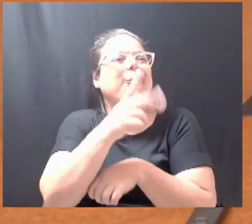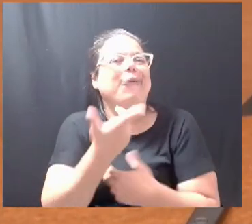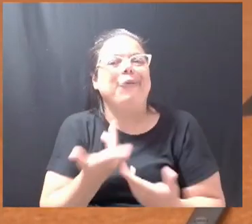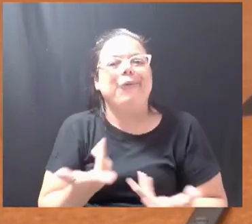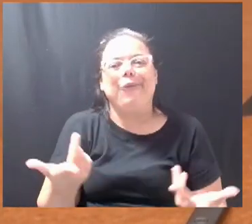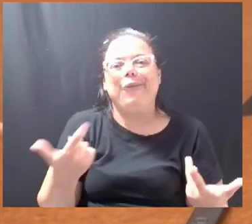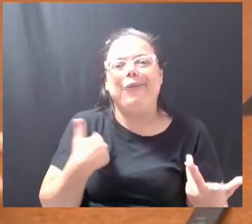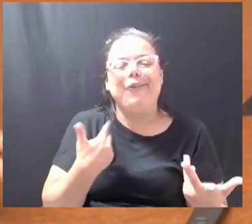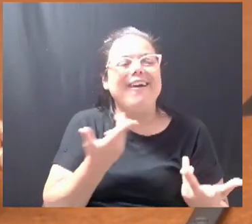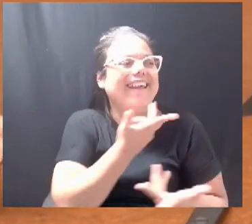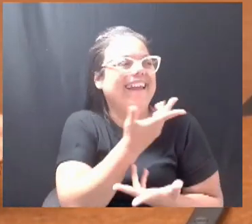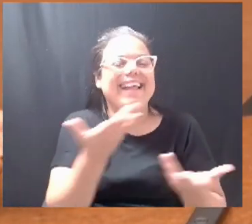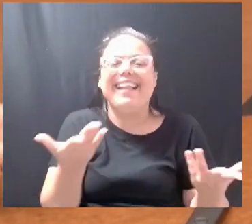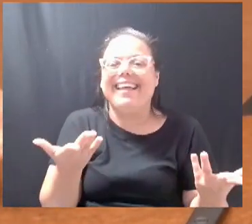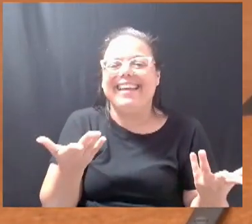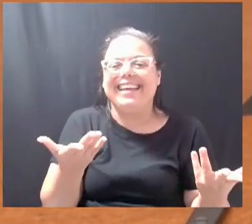mim.